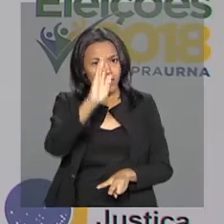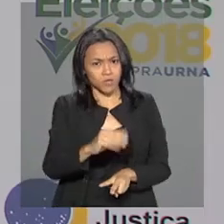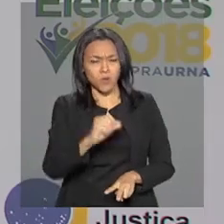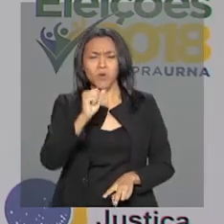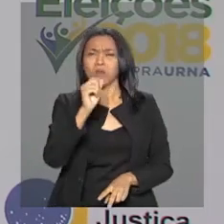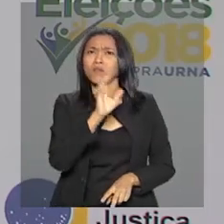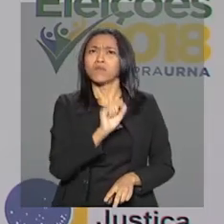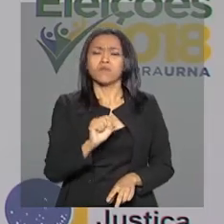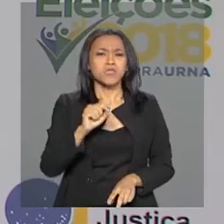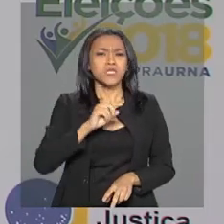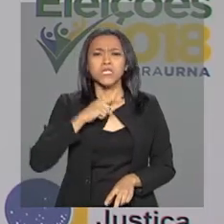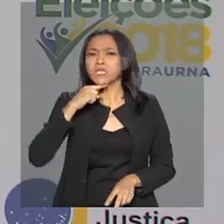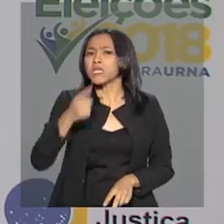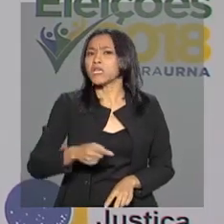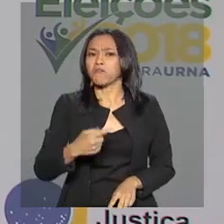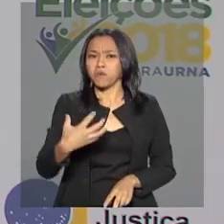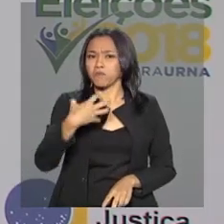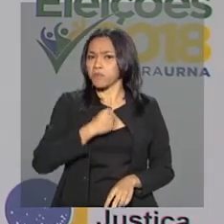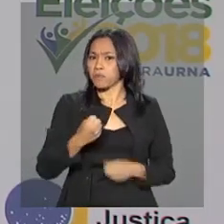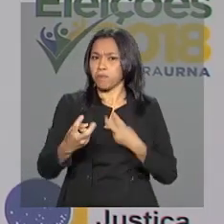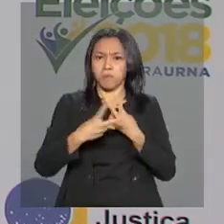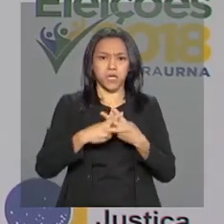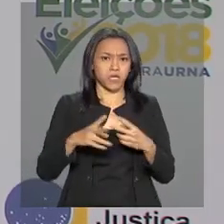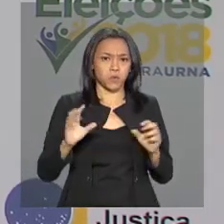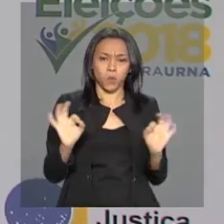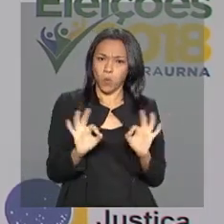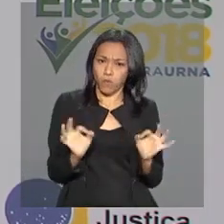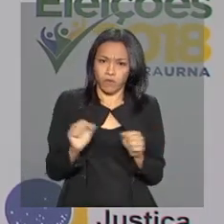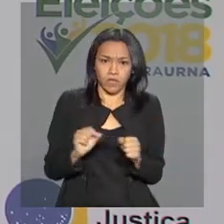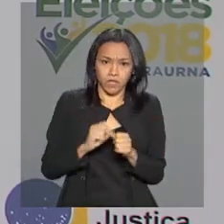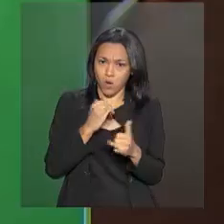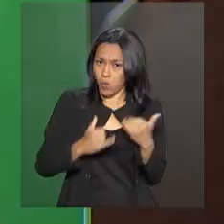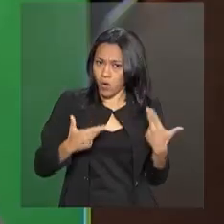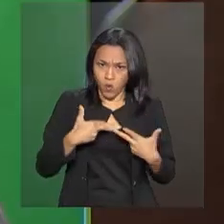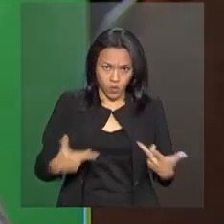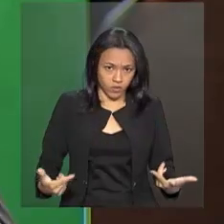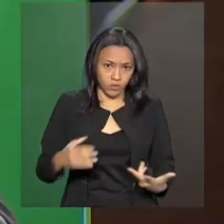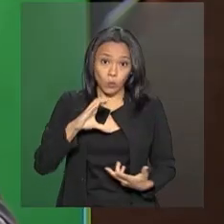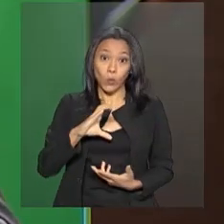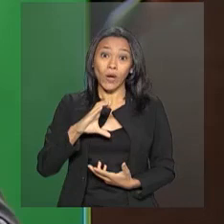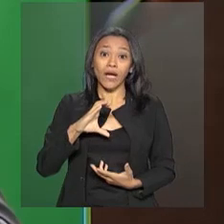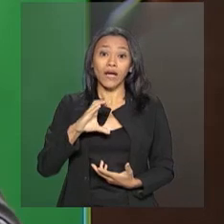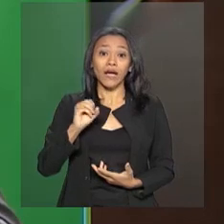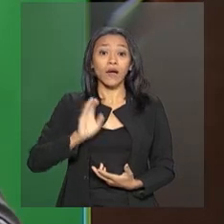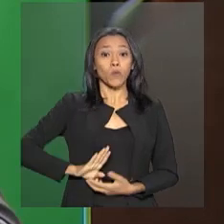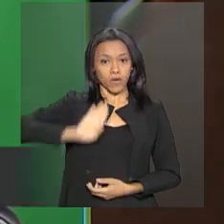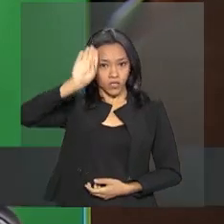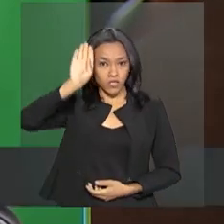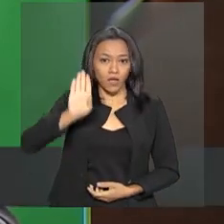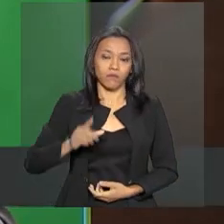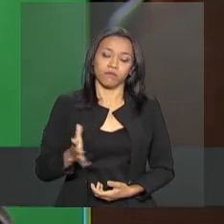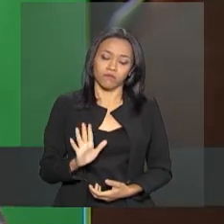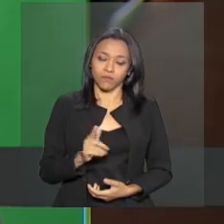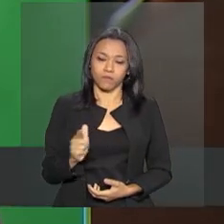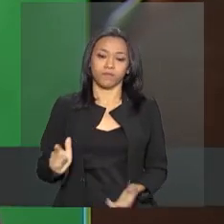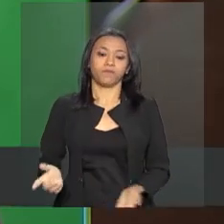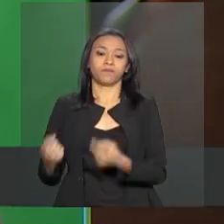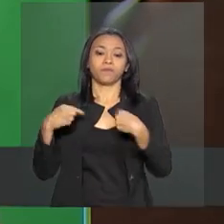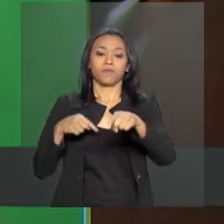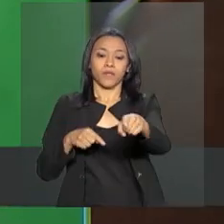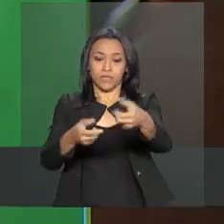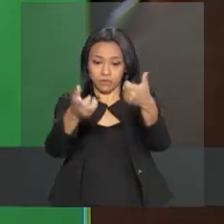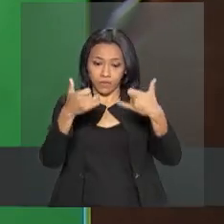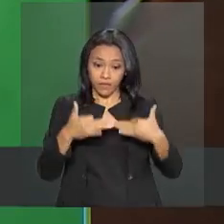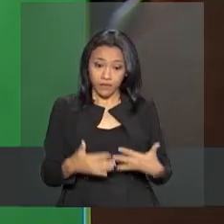nenhum candidato foi preso ou flagrado cometendo algum delito eleitoral. O segundo turno, os números estão aqui e atestam. Essa